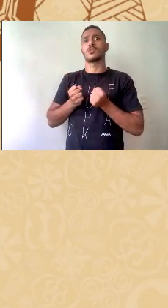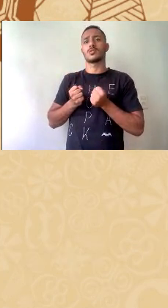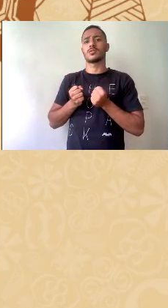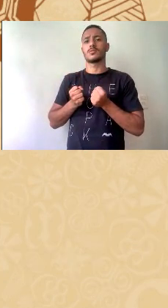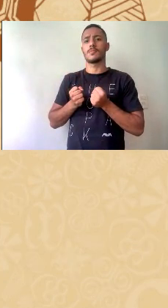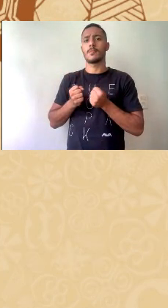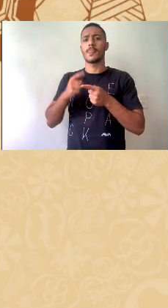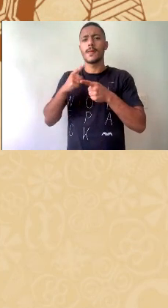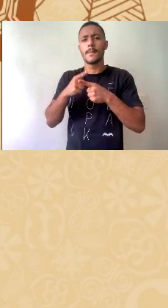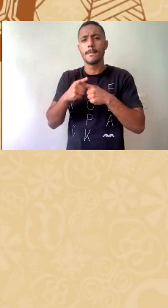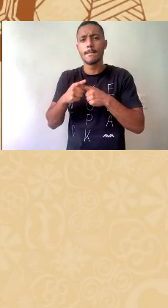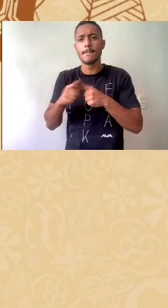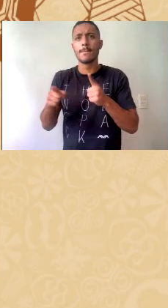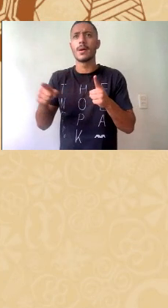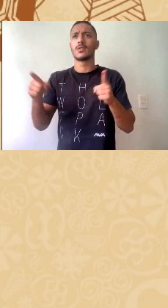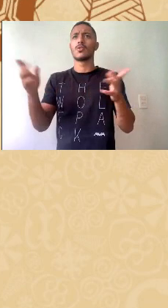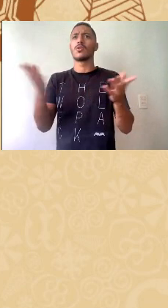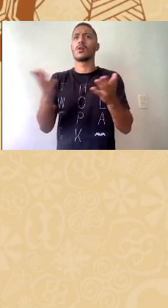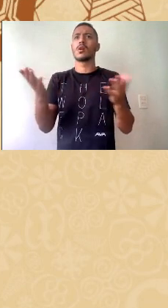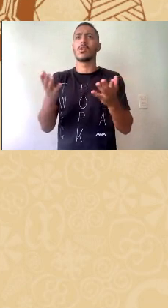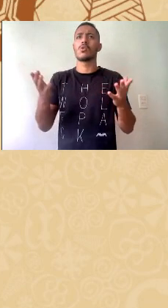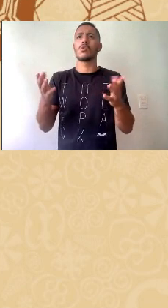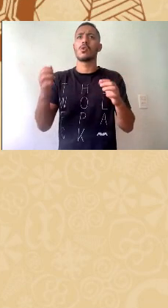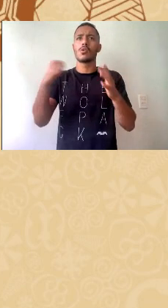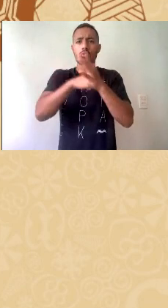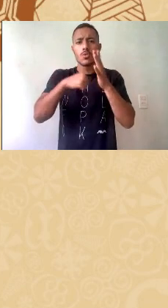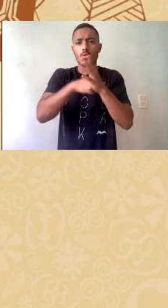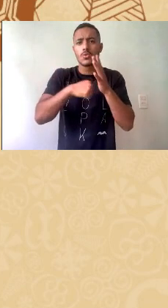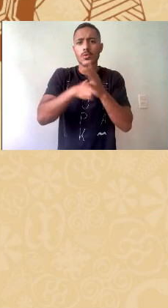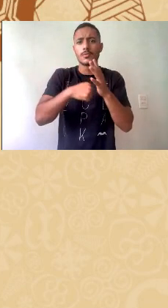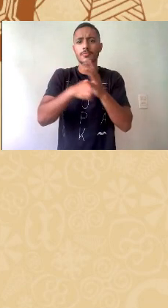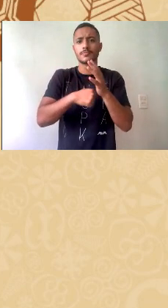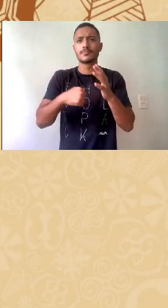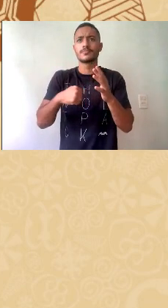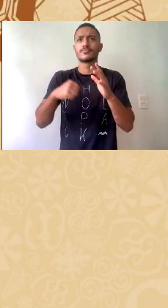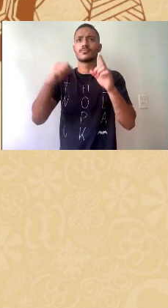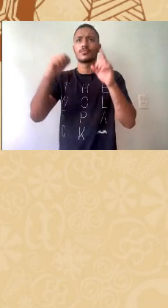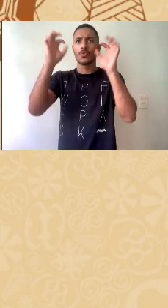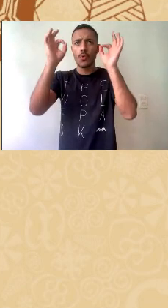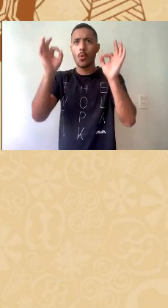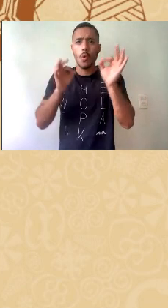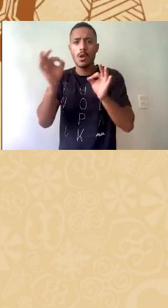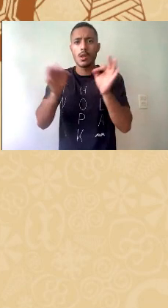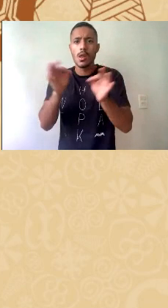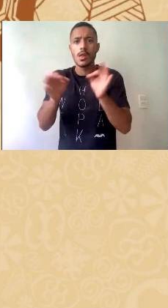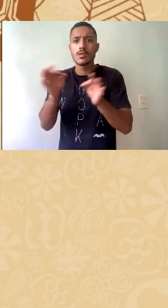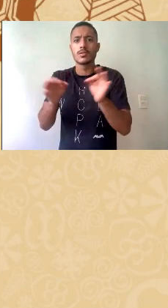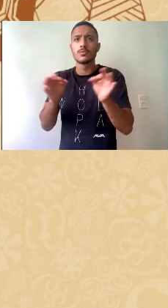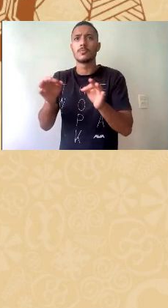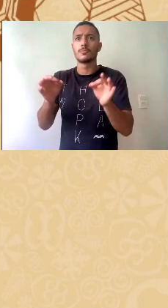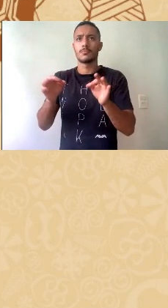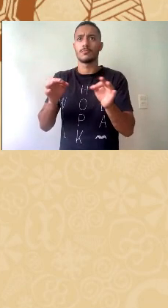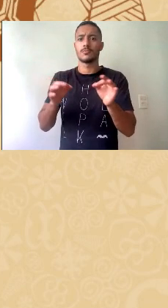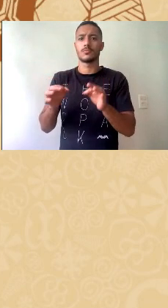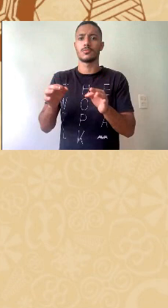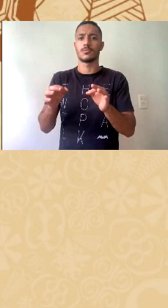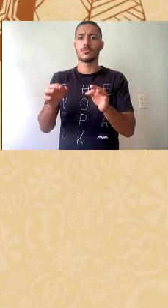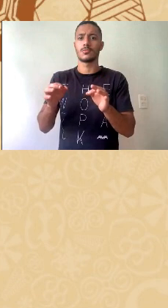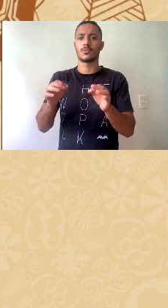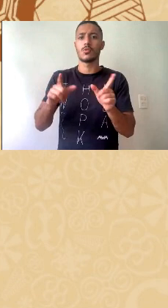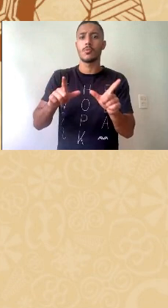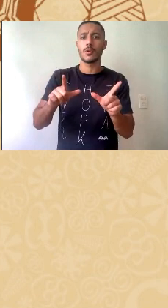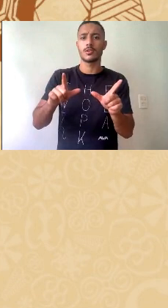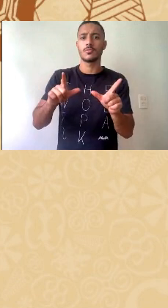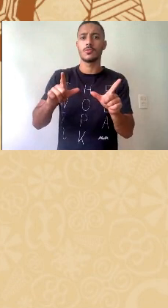agora com reivindicações um pouco mais estruturais, né, para o próprio Estado brasileiro. Próximo, por favor. Vou ter que correr um pouquinho aqui, que já está